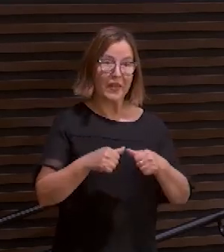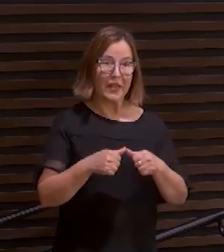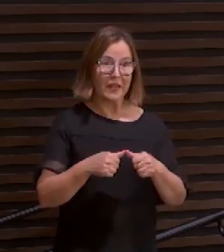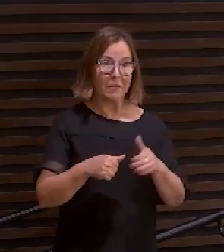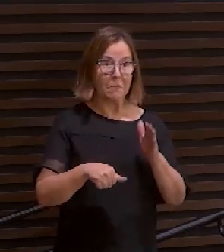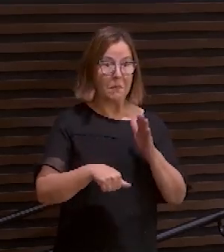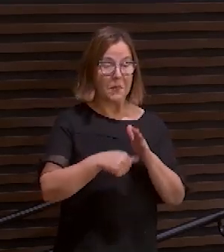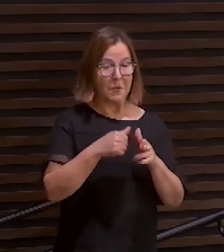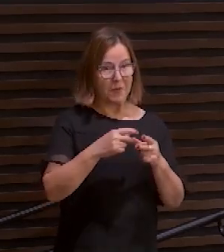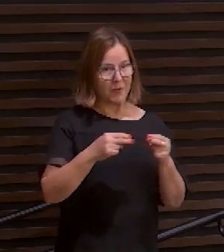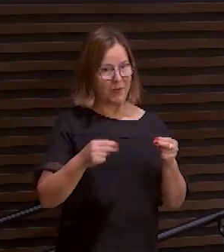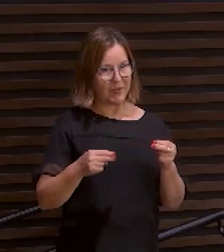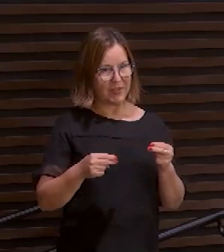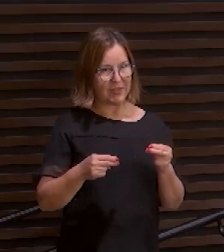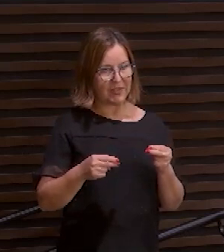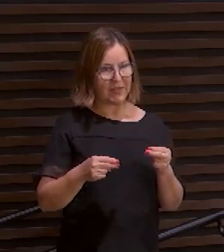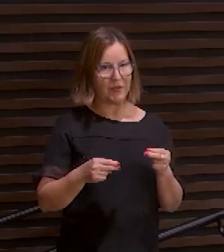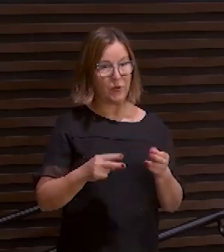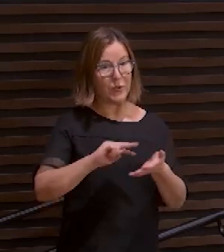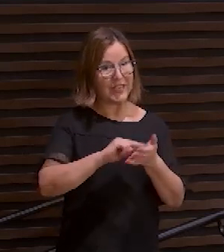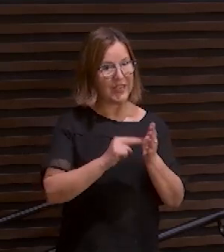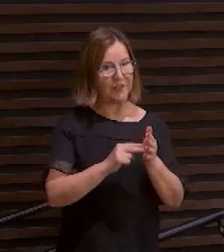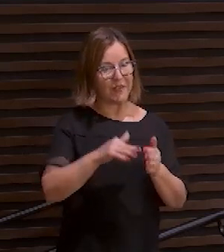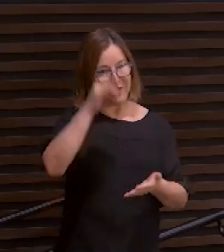ponto, a definição da fé.